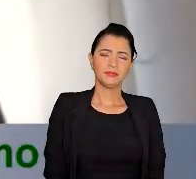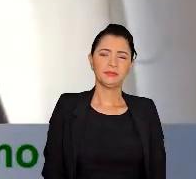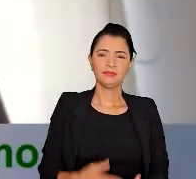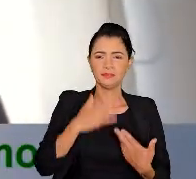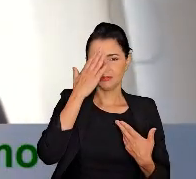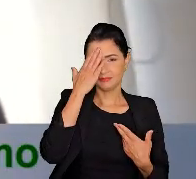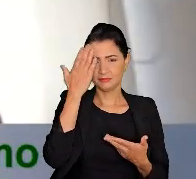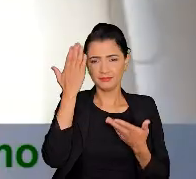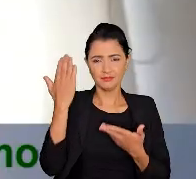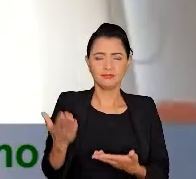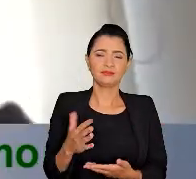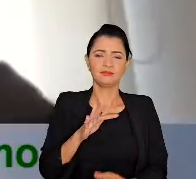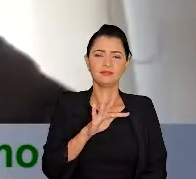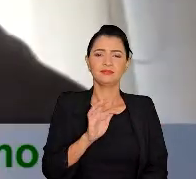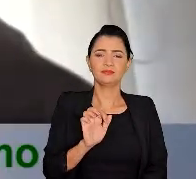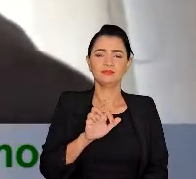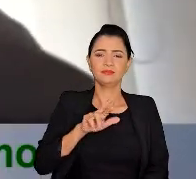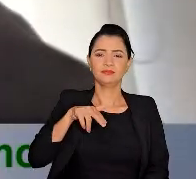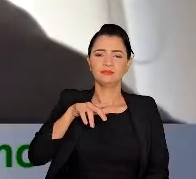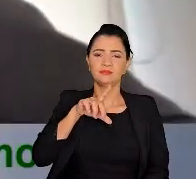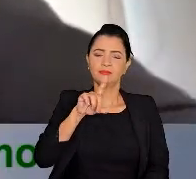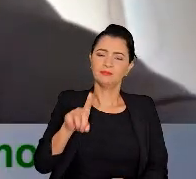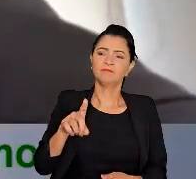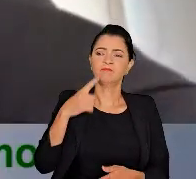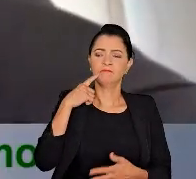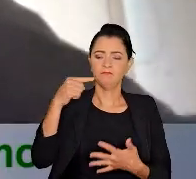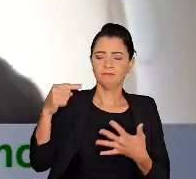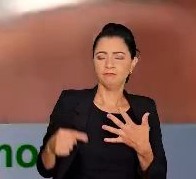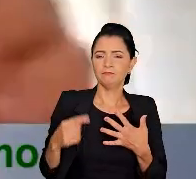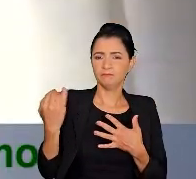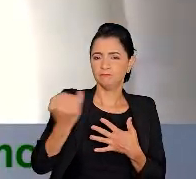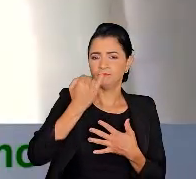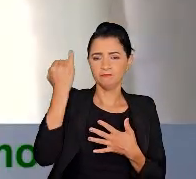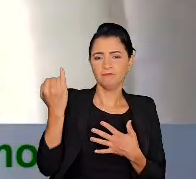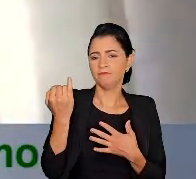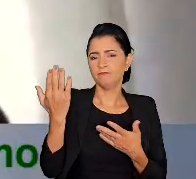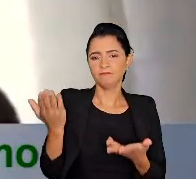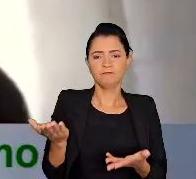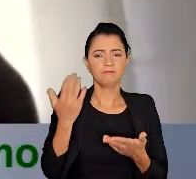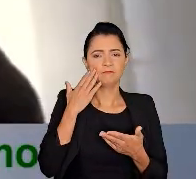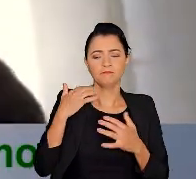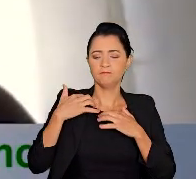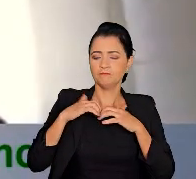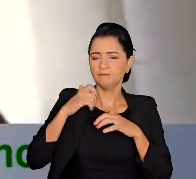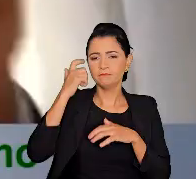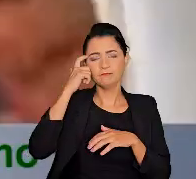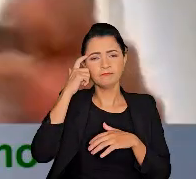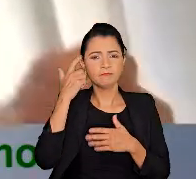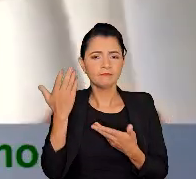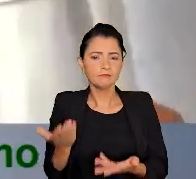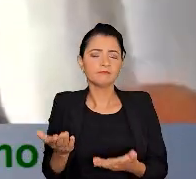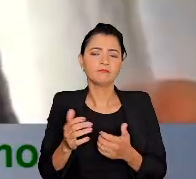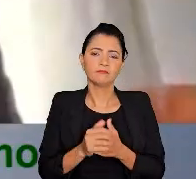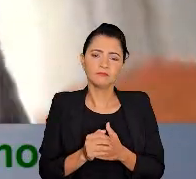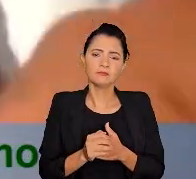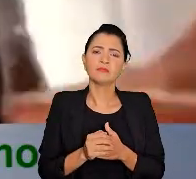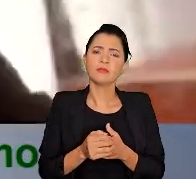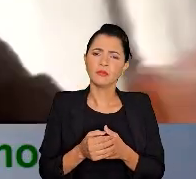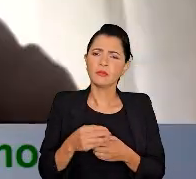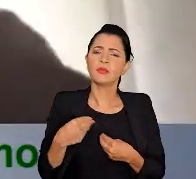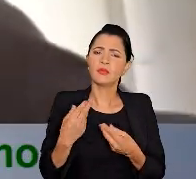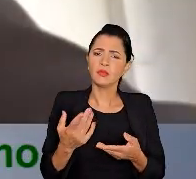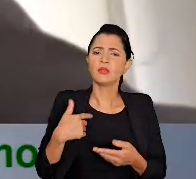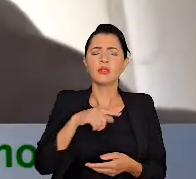doutor Fernando, por essas importantes, preciosas reflexões, trazendo a todos nós